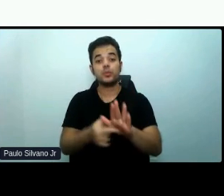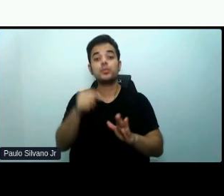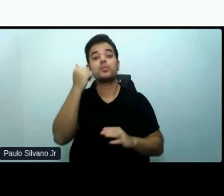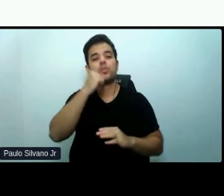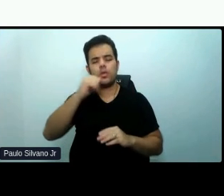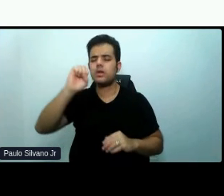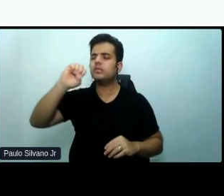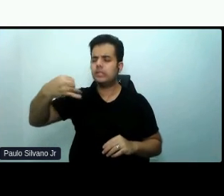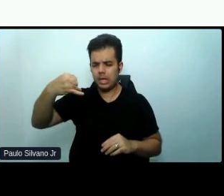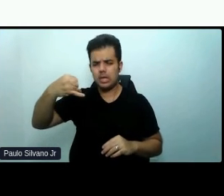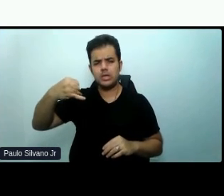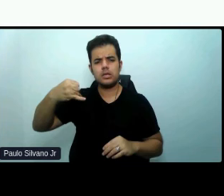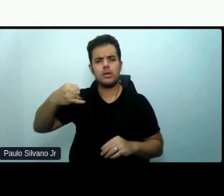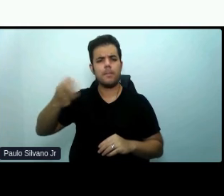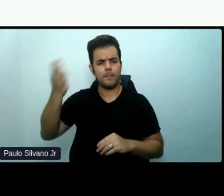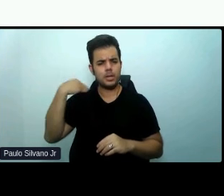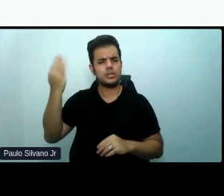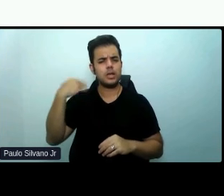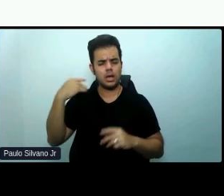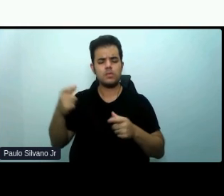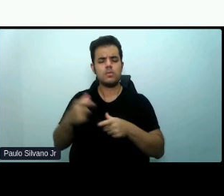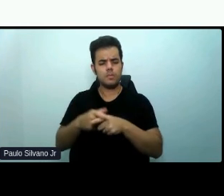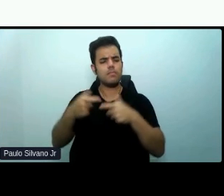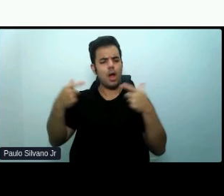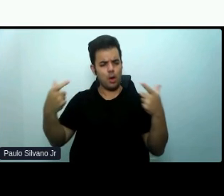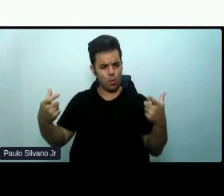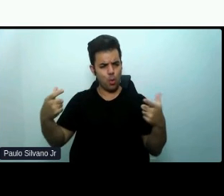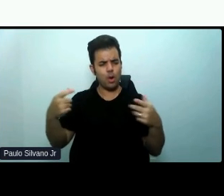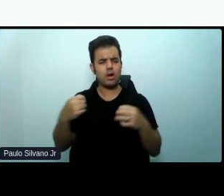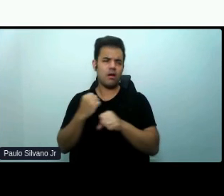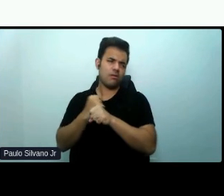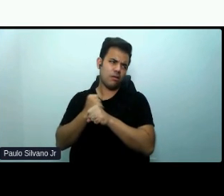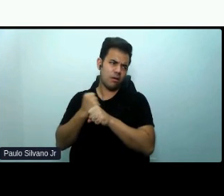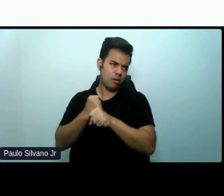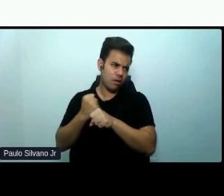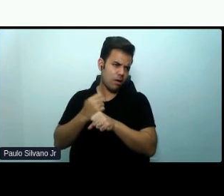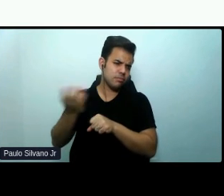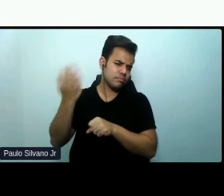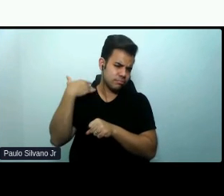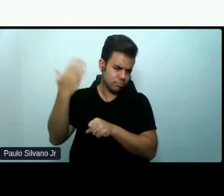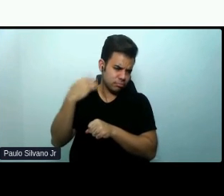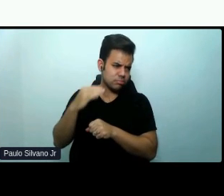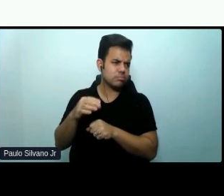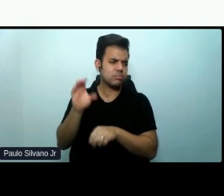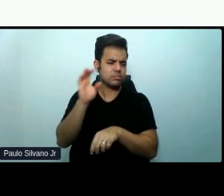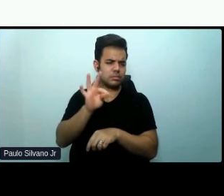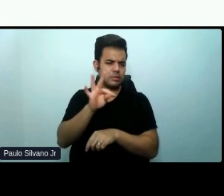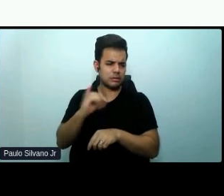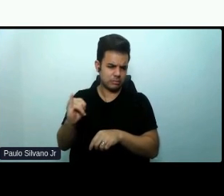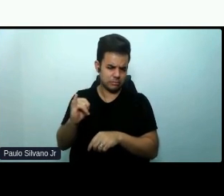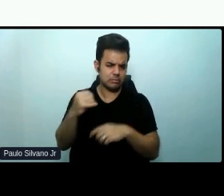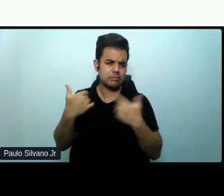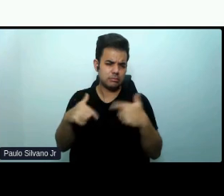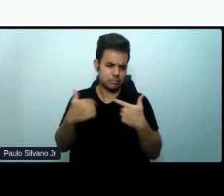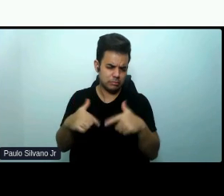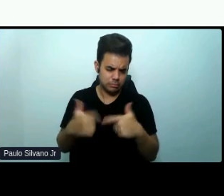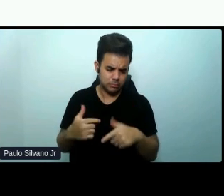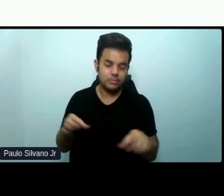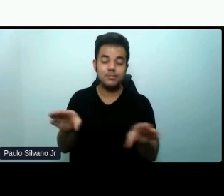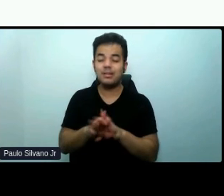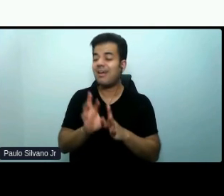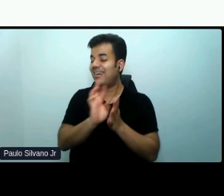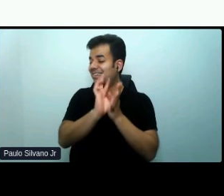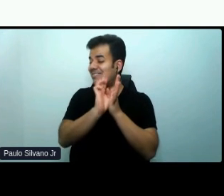foram sim maioria durante algum tempo os nossos cursos de TI. E a gente trouxe também vários